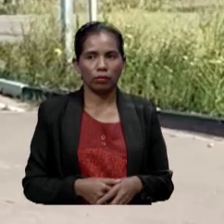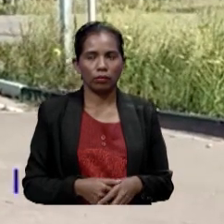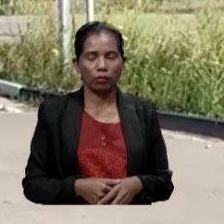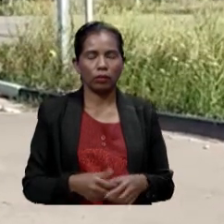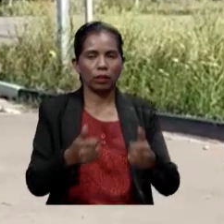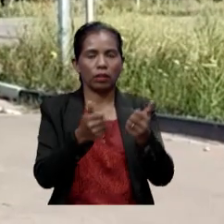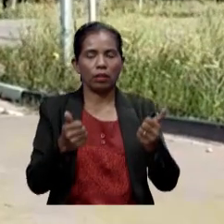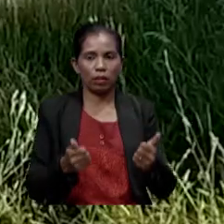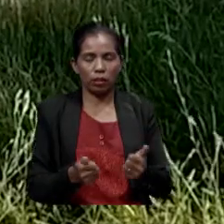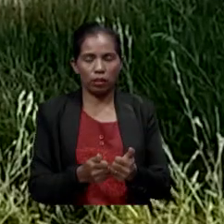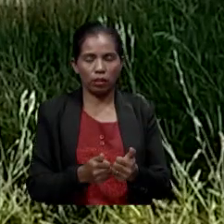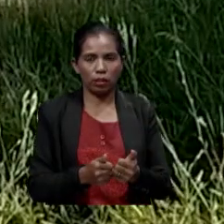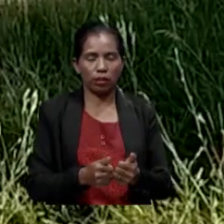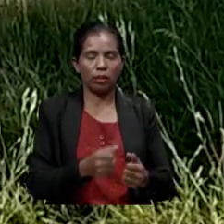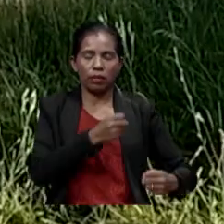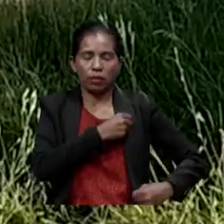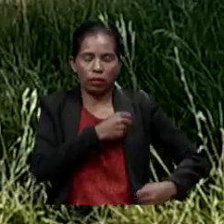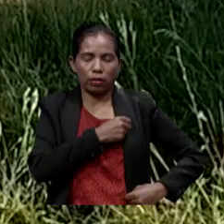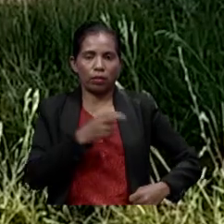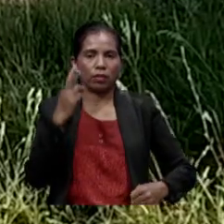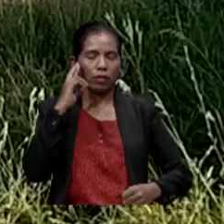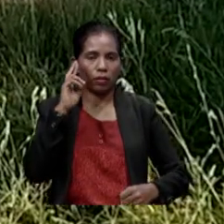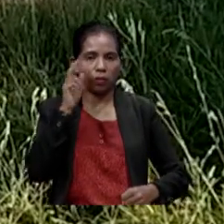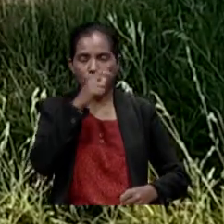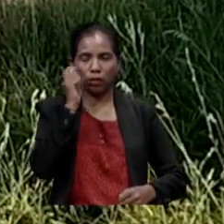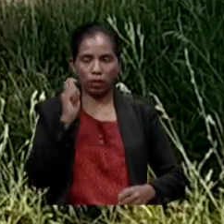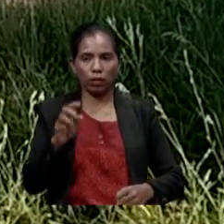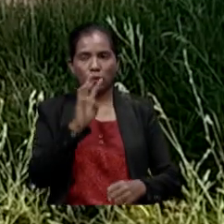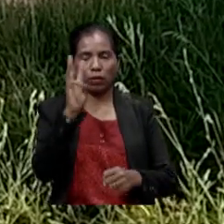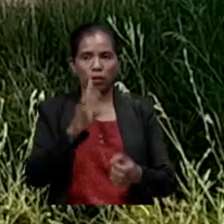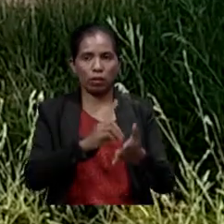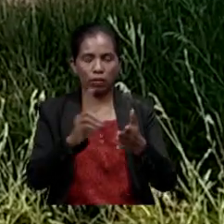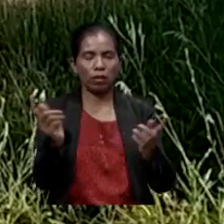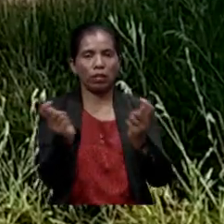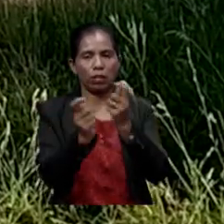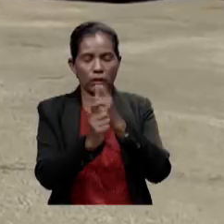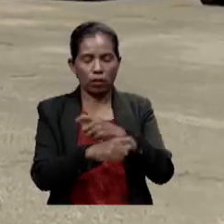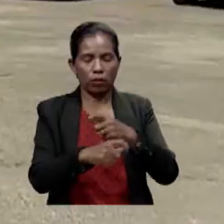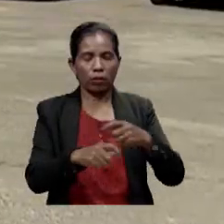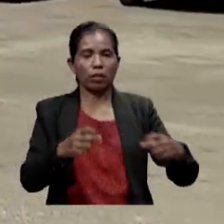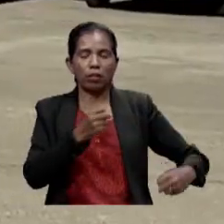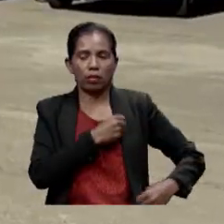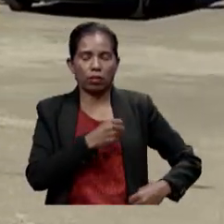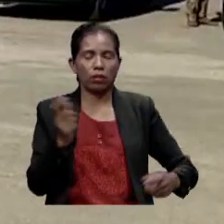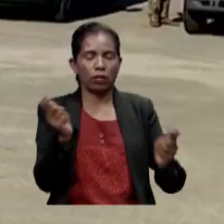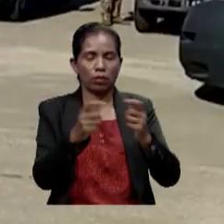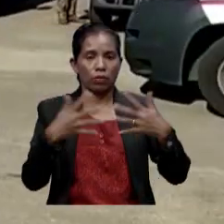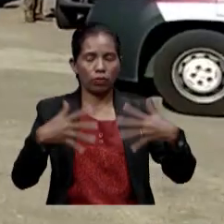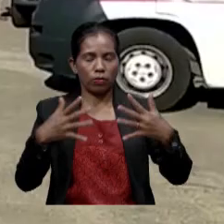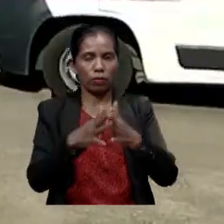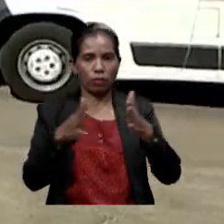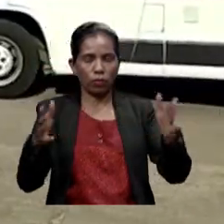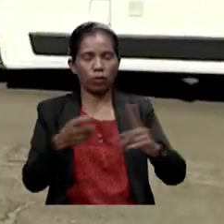Agência Inteligência Militar Ucrânia ateten, Ucrânia ia quarta semana ne, realiza troca prisioneiro husi funubot desde invasão husi